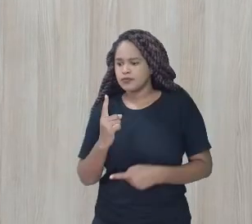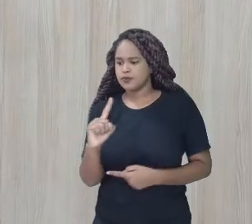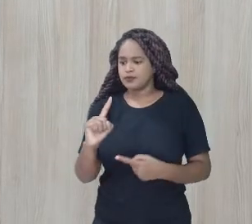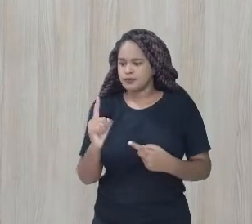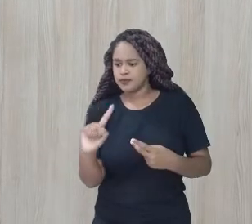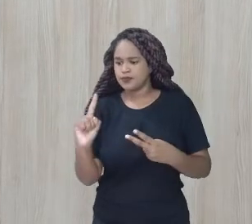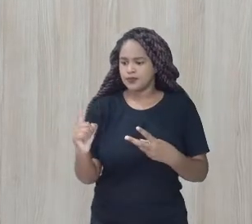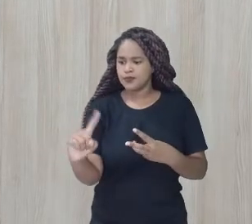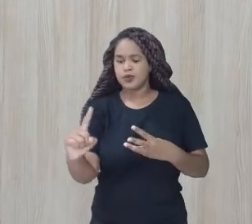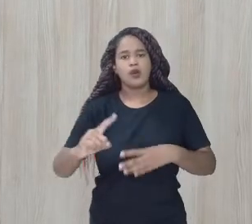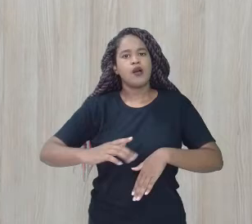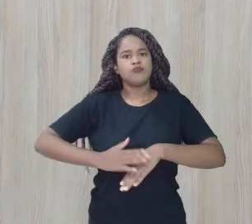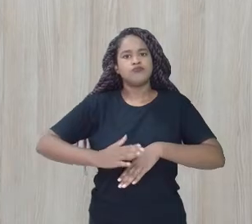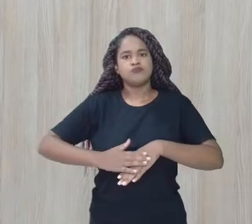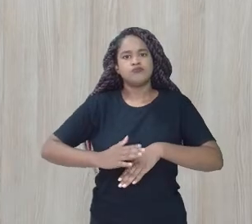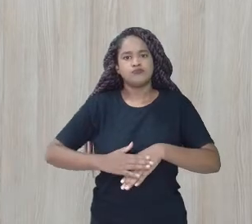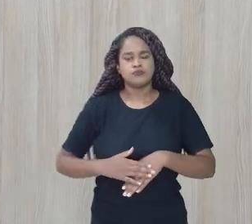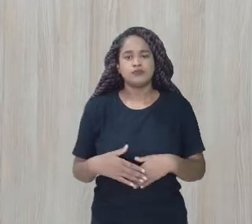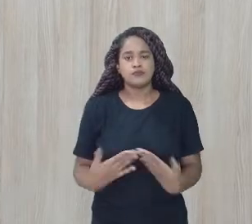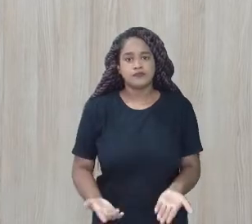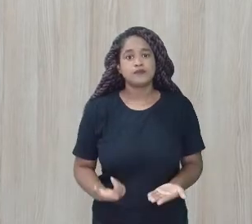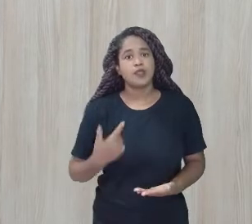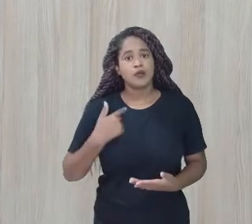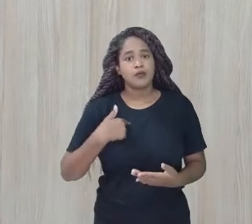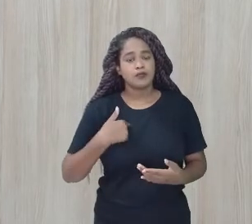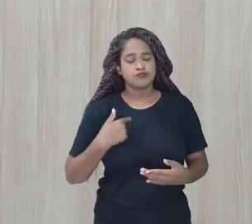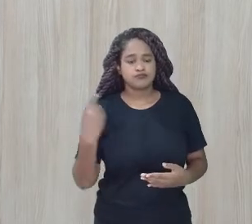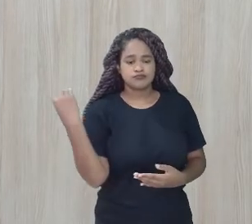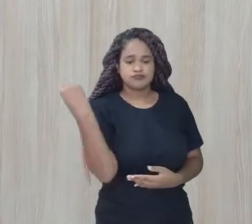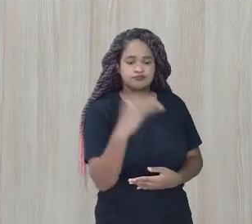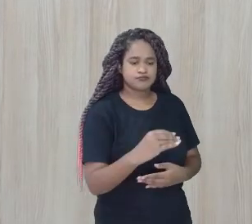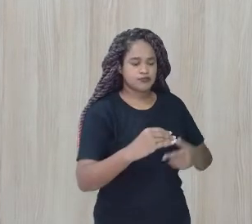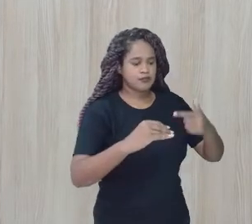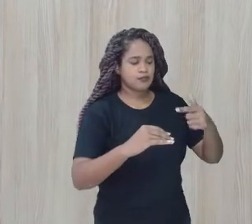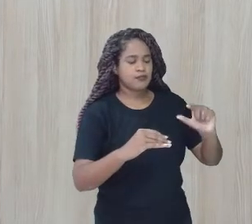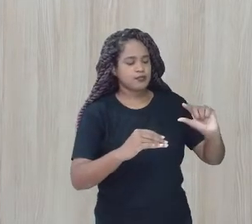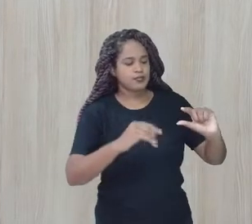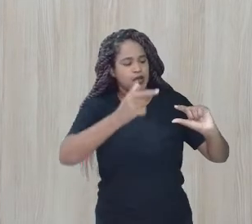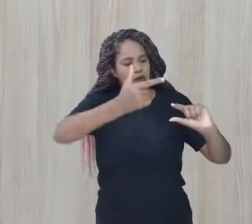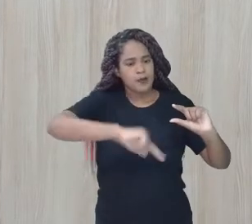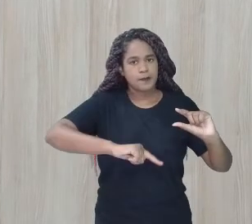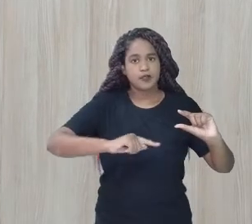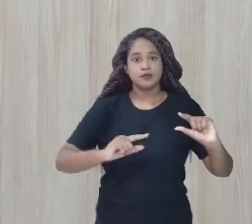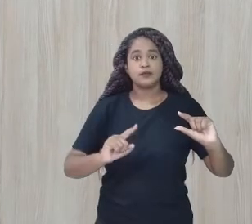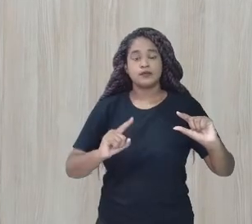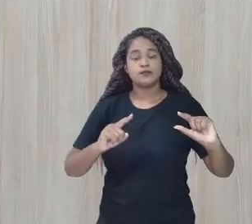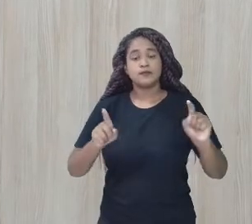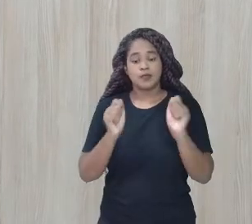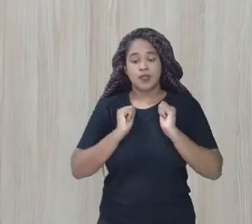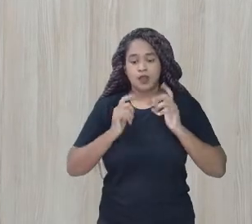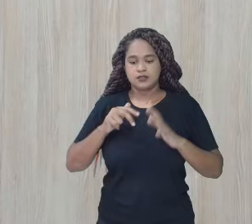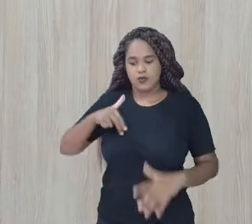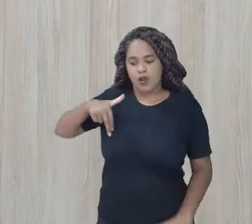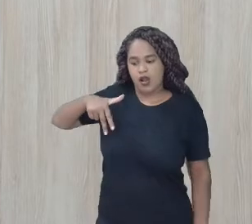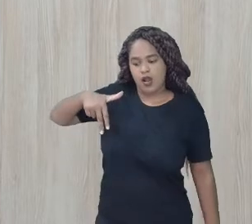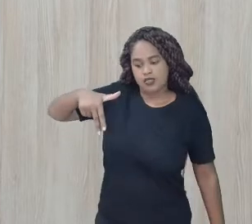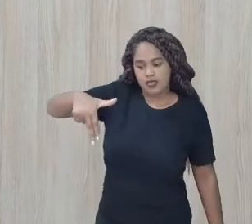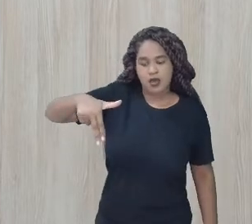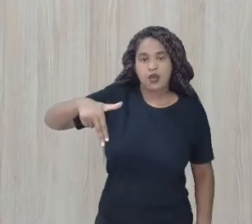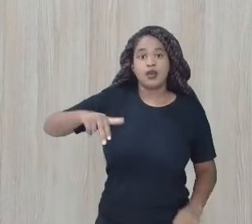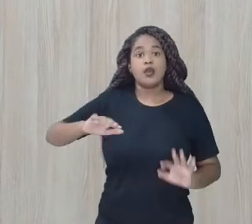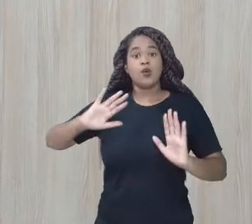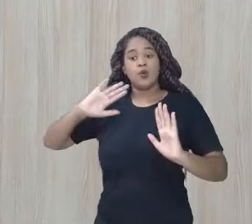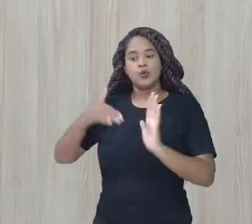vou colocar aqui, repita isso, coloco essa atitude, que seria andar, e a última, que era feita de maneira diferente, era